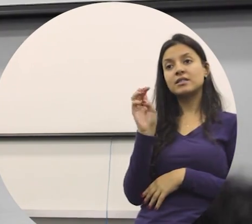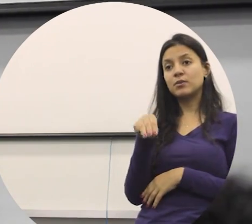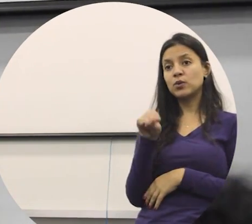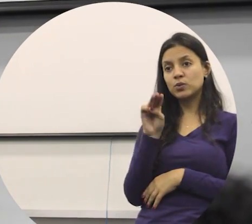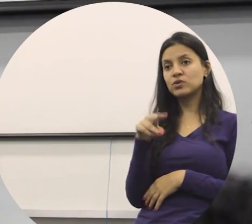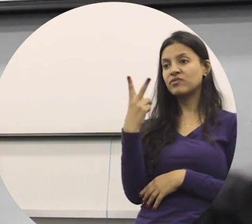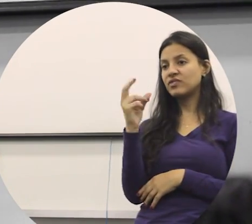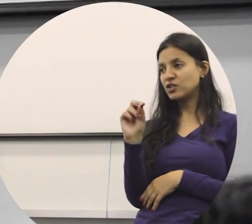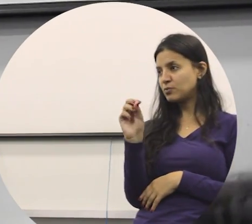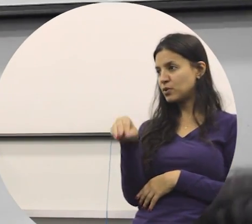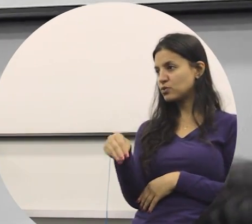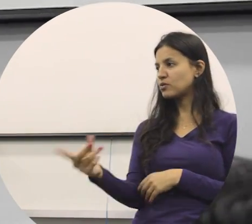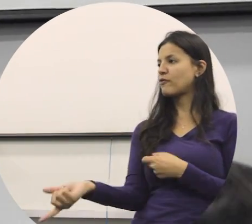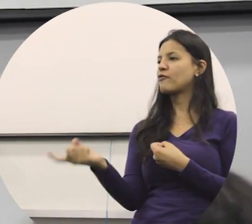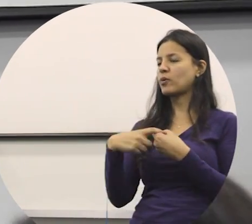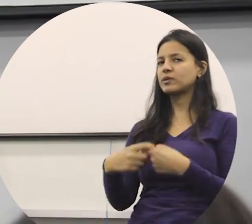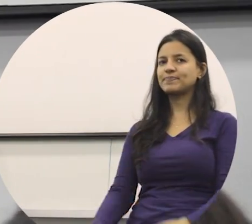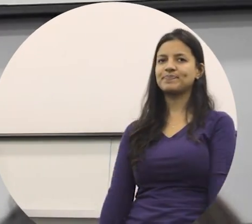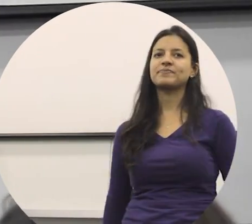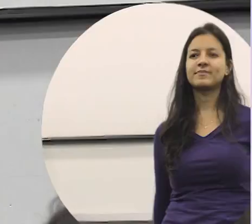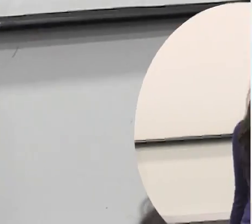minutinhos, 20, e a gente volta.